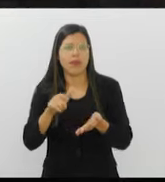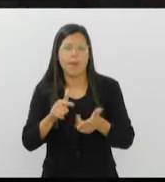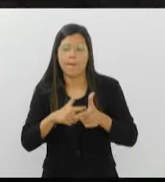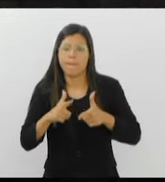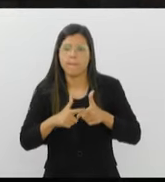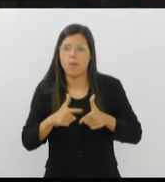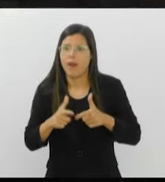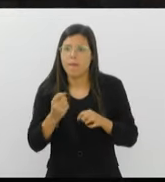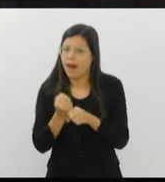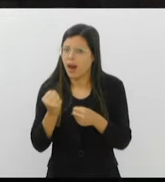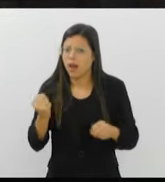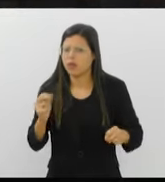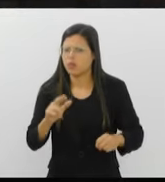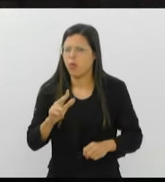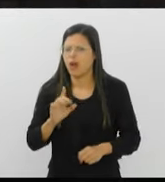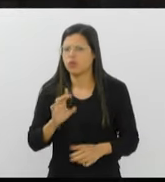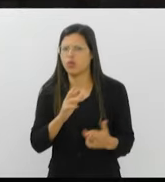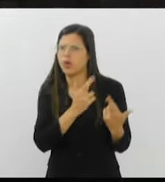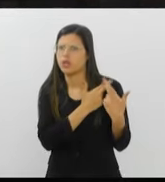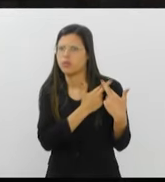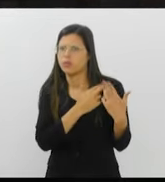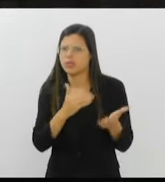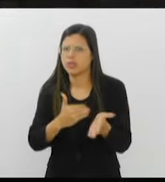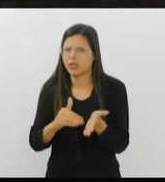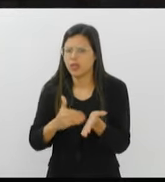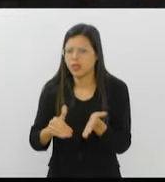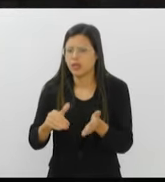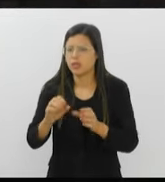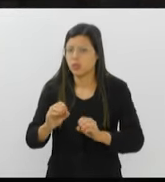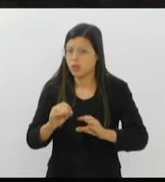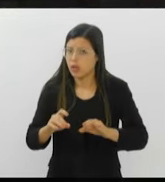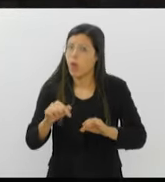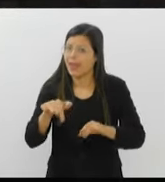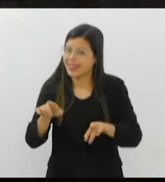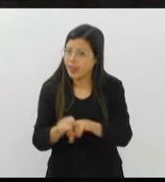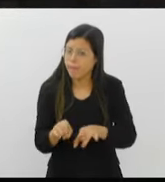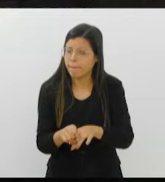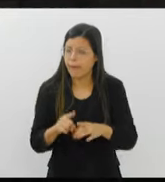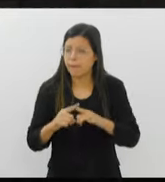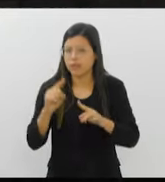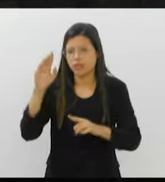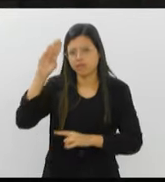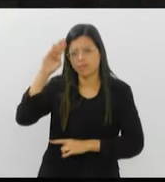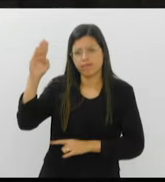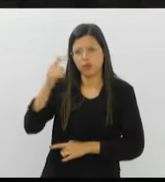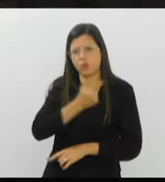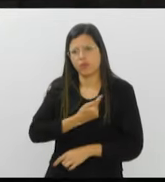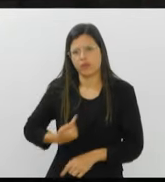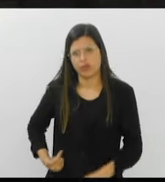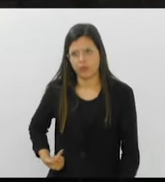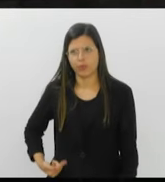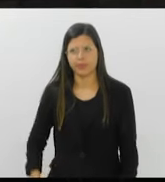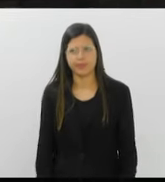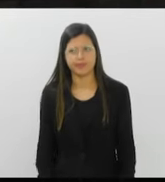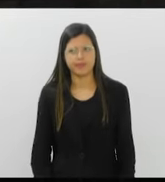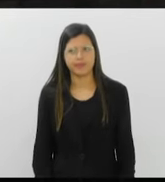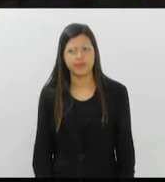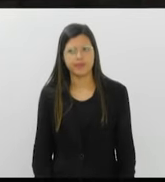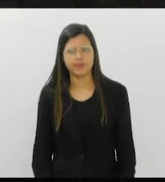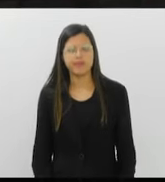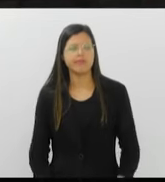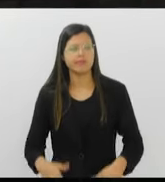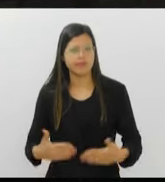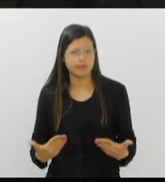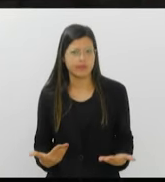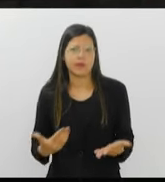não é de responsabilidade só da secretária de Educação, não. É dela também. Mas é uma responsabilidade principalmente do governador. Então está